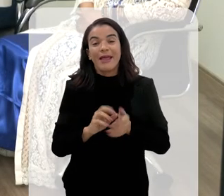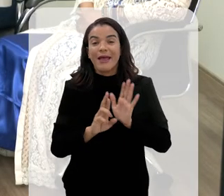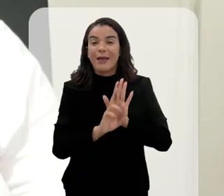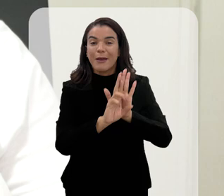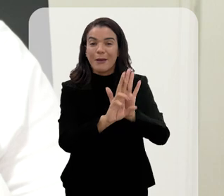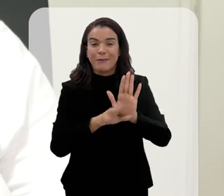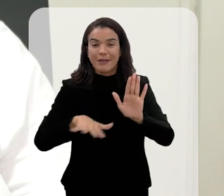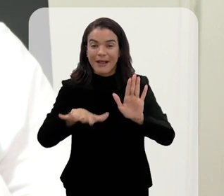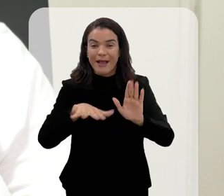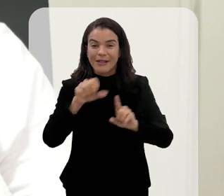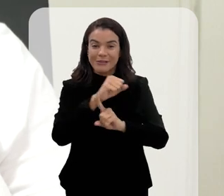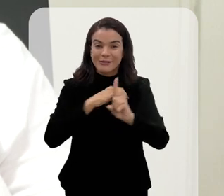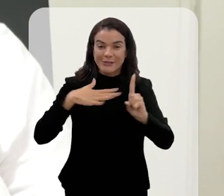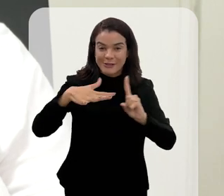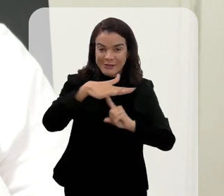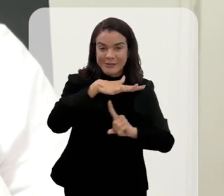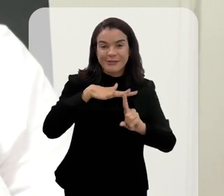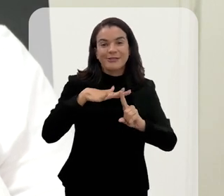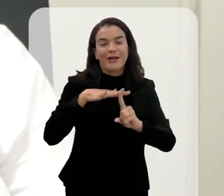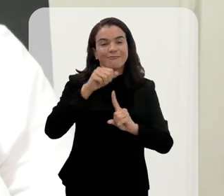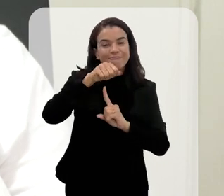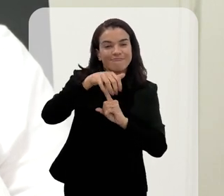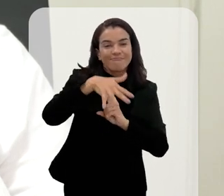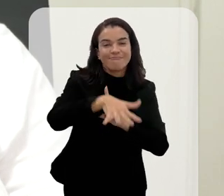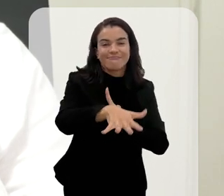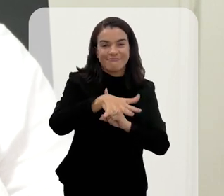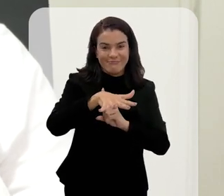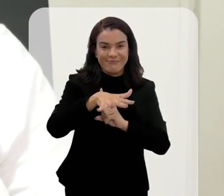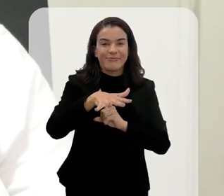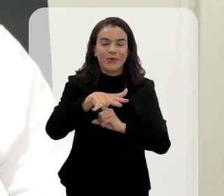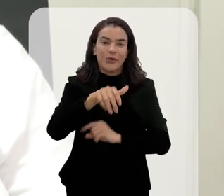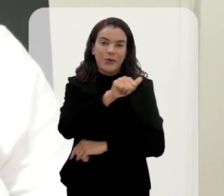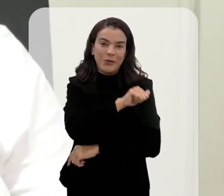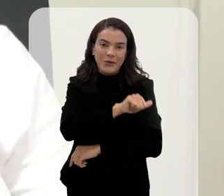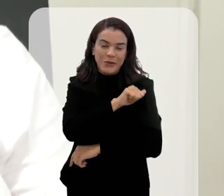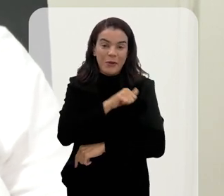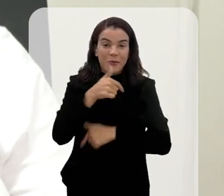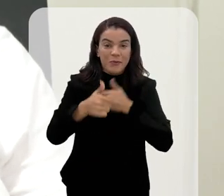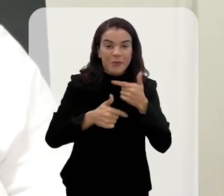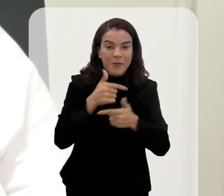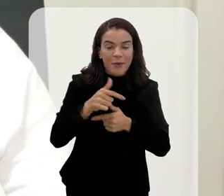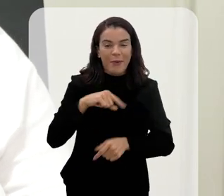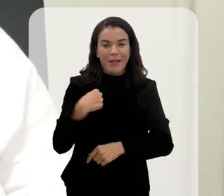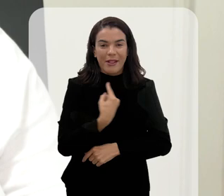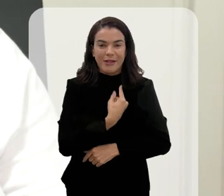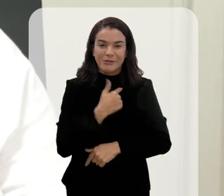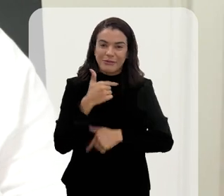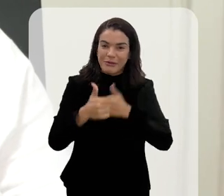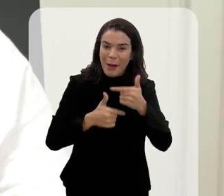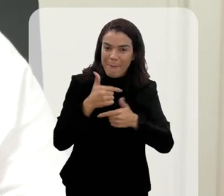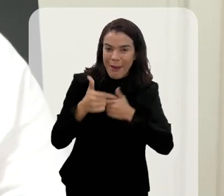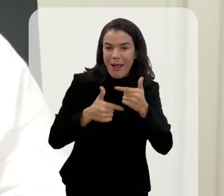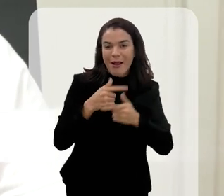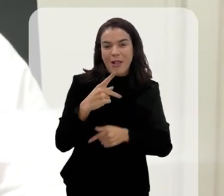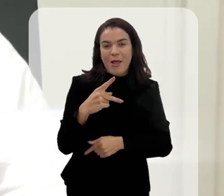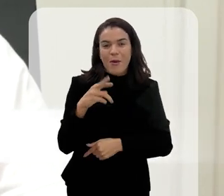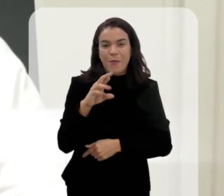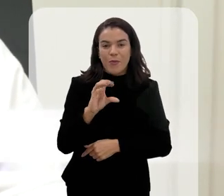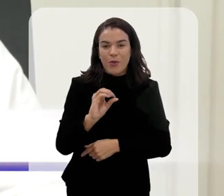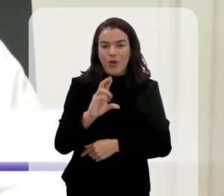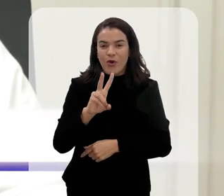aqui representando, né, a área social da Arquidiocese do Rio de Janeiro, através do trabalho que a gente desenvolve no